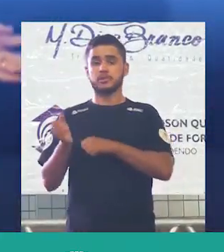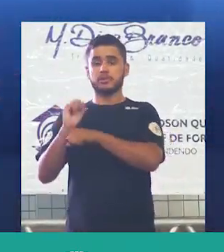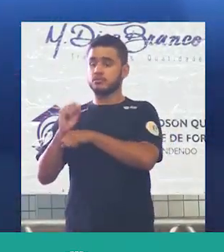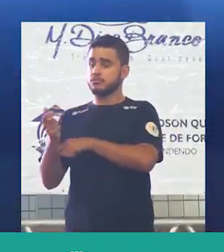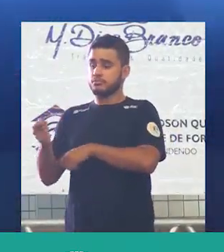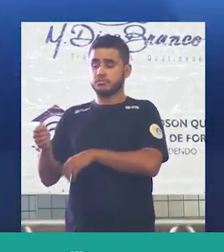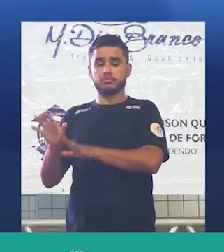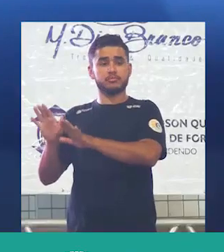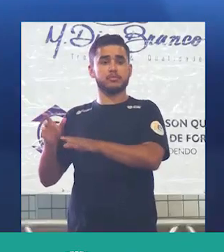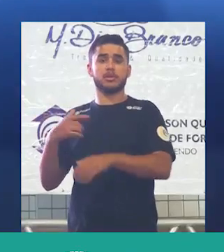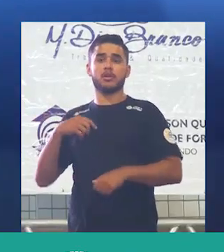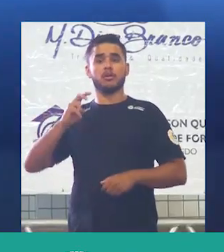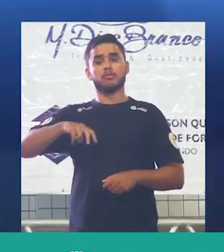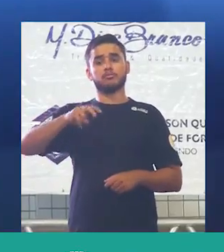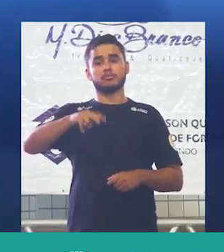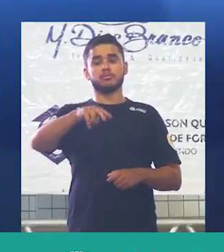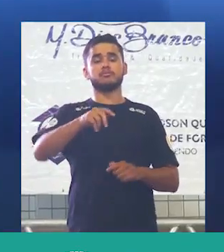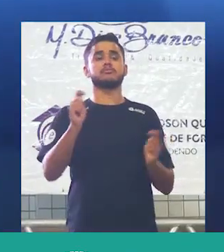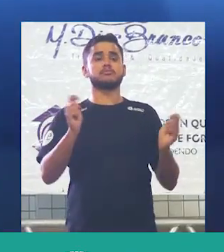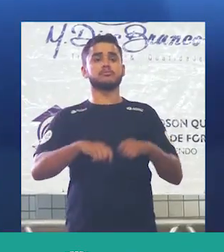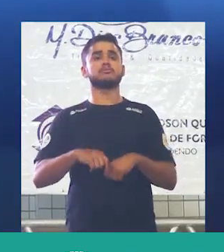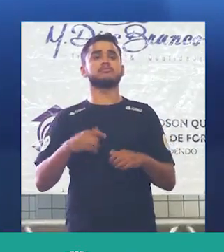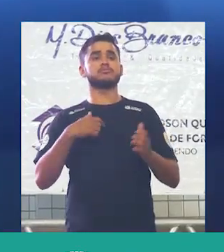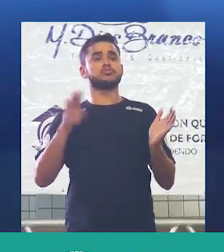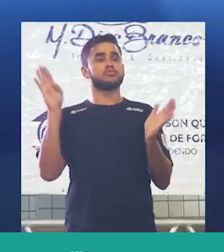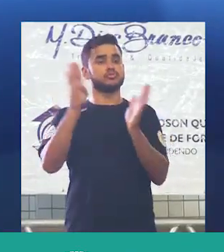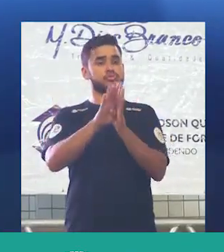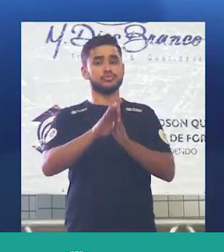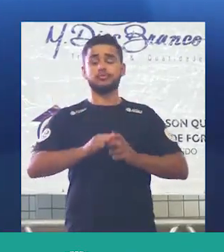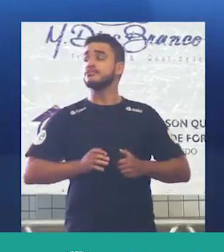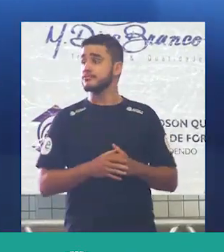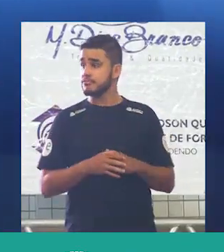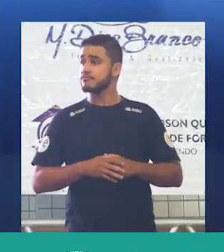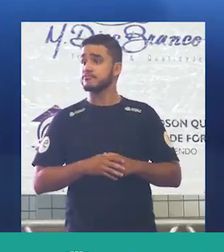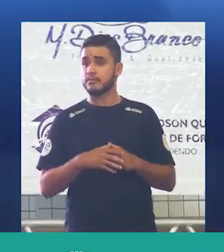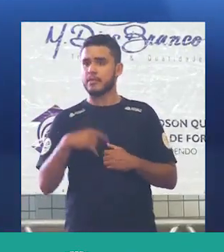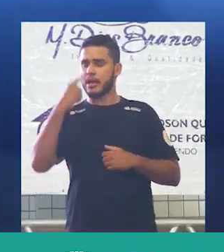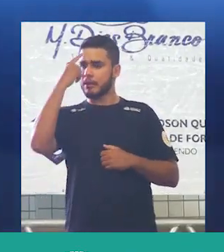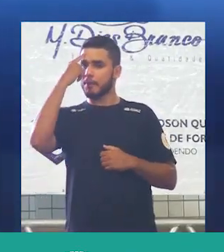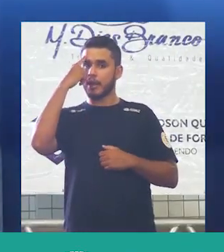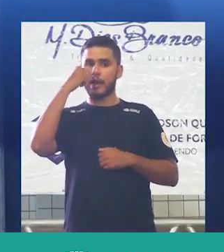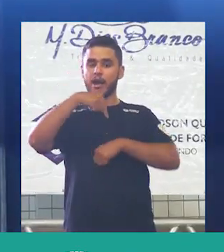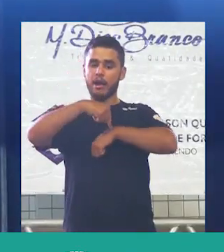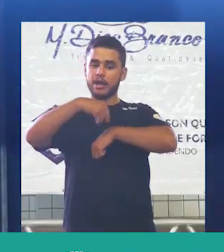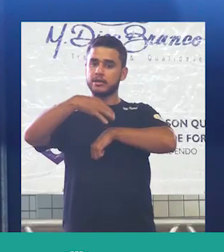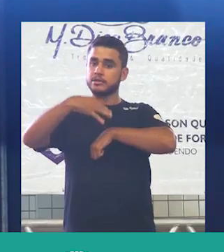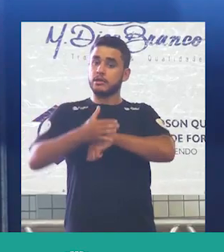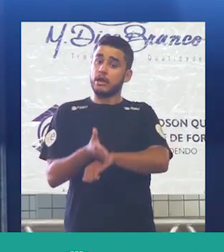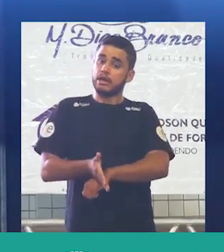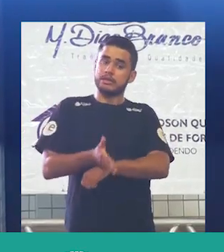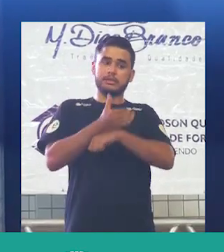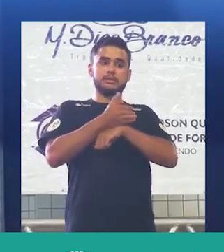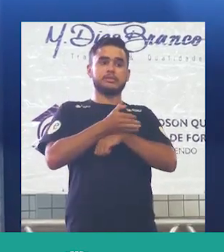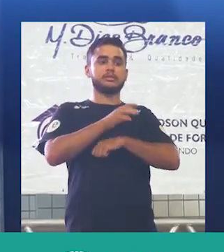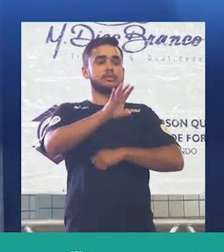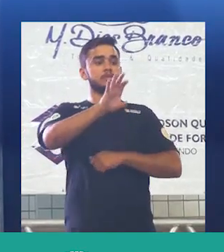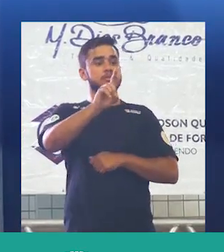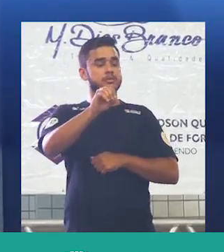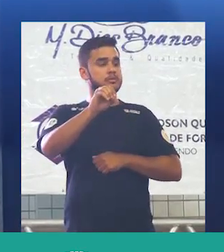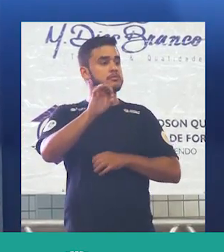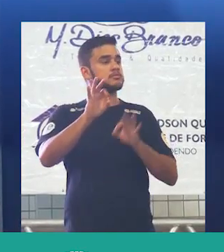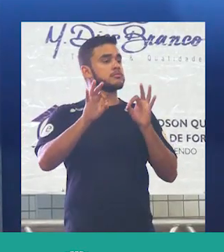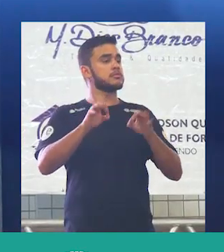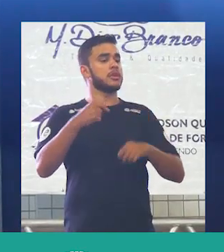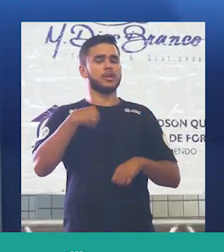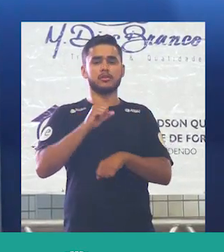tivesse, trancava e vinha a pé para cá e dava tempo de chegar 1h. Então é muito melhor eu sair de casa mais cedo